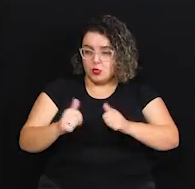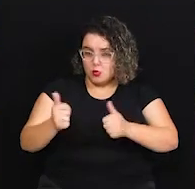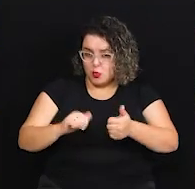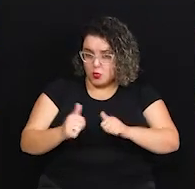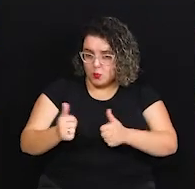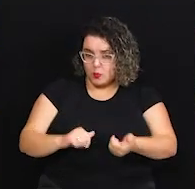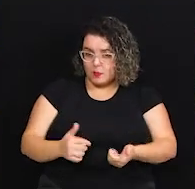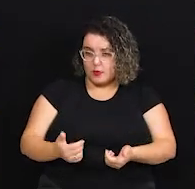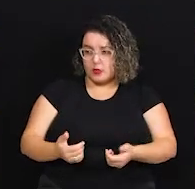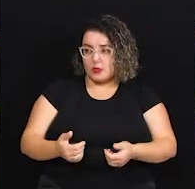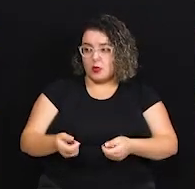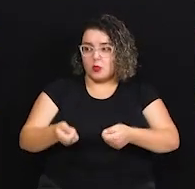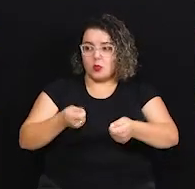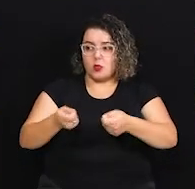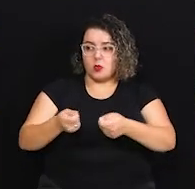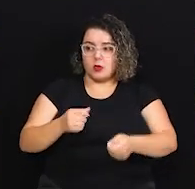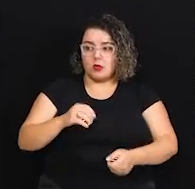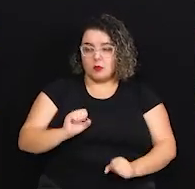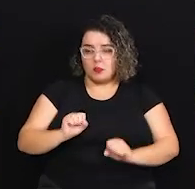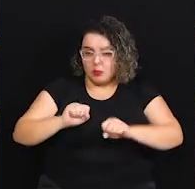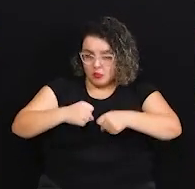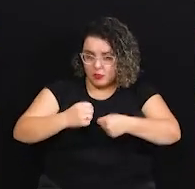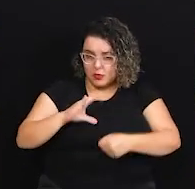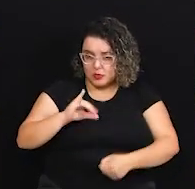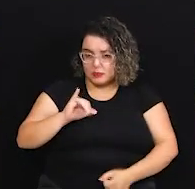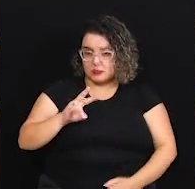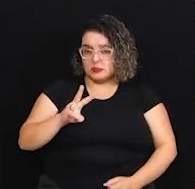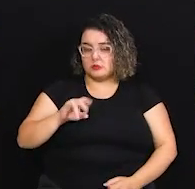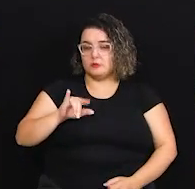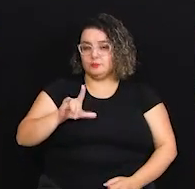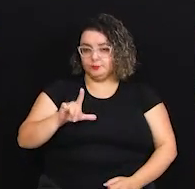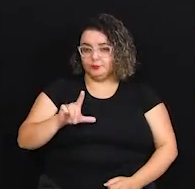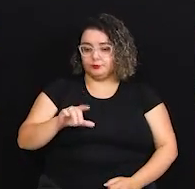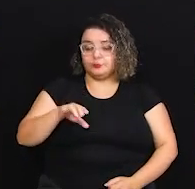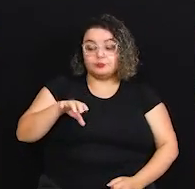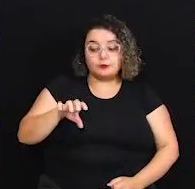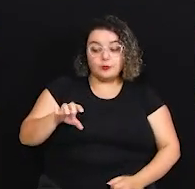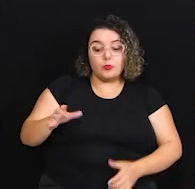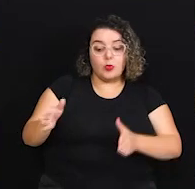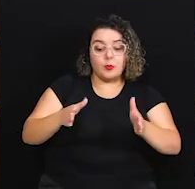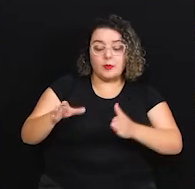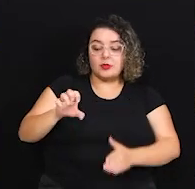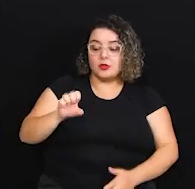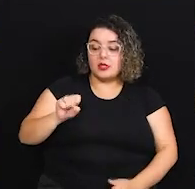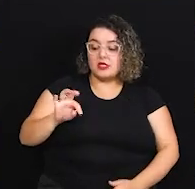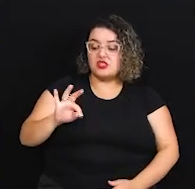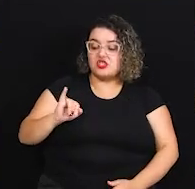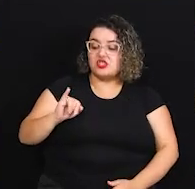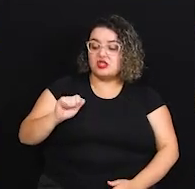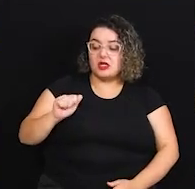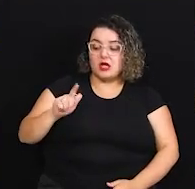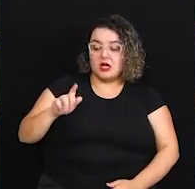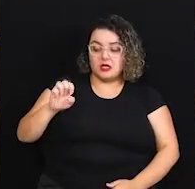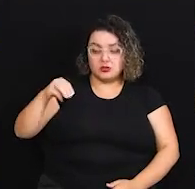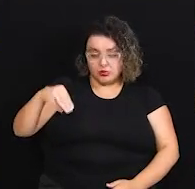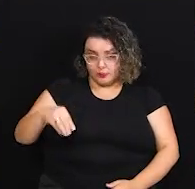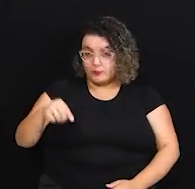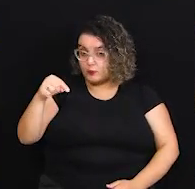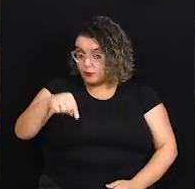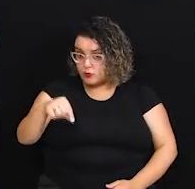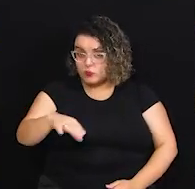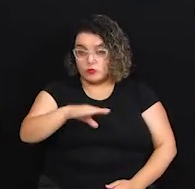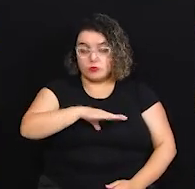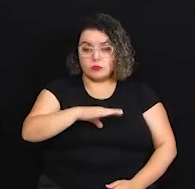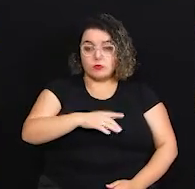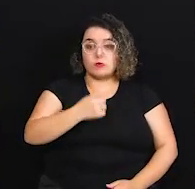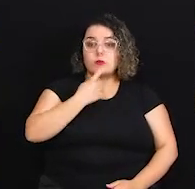Defesa Civil pela Operação Estiagem também mostrou que só nesse período os focos aqui no município de